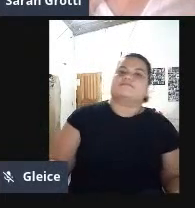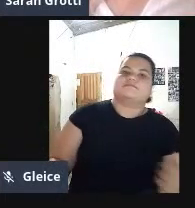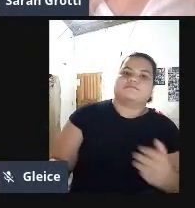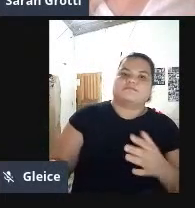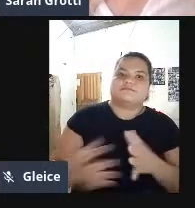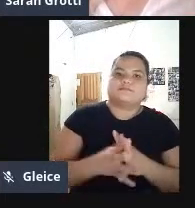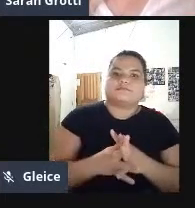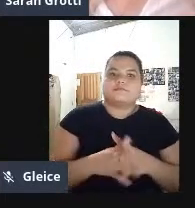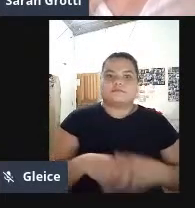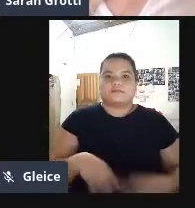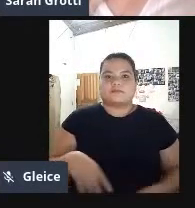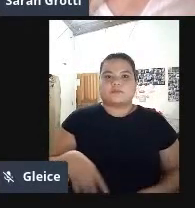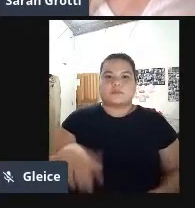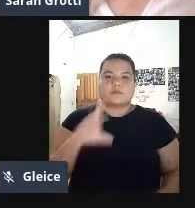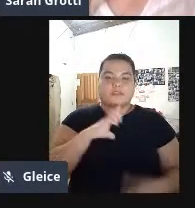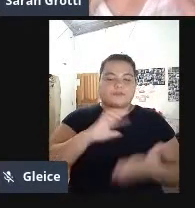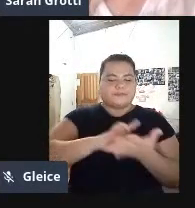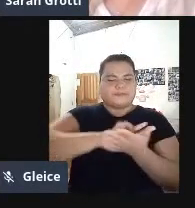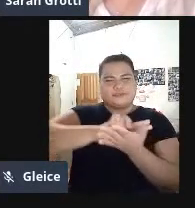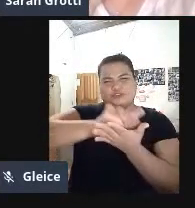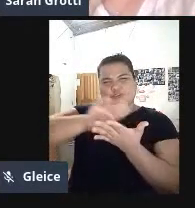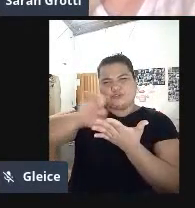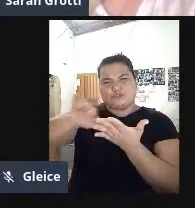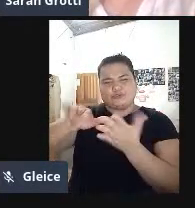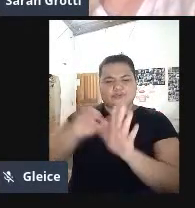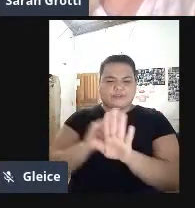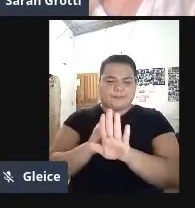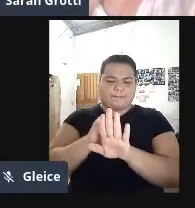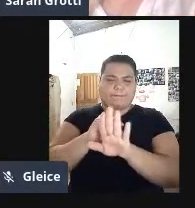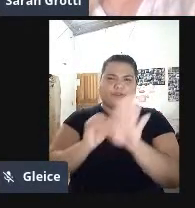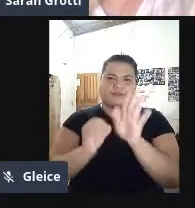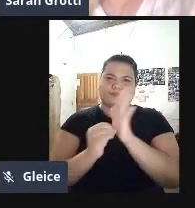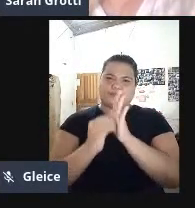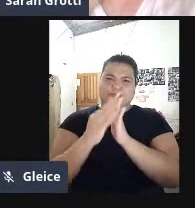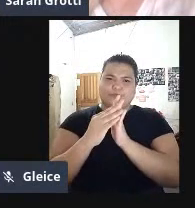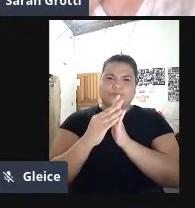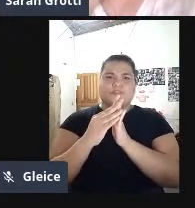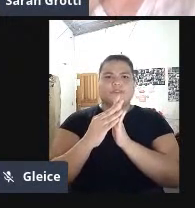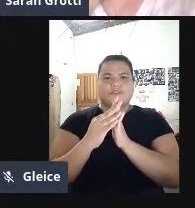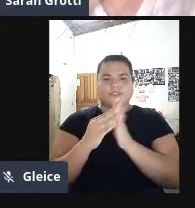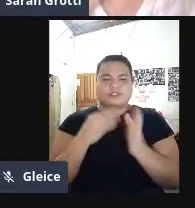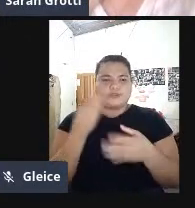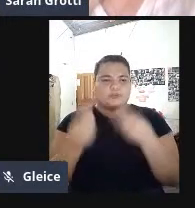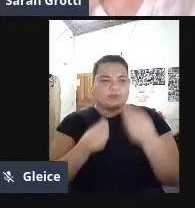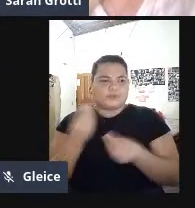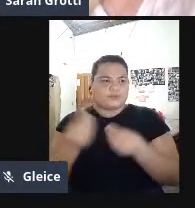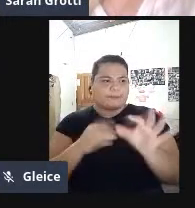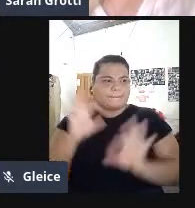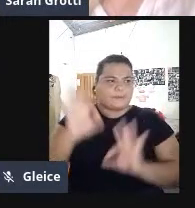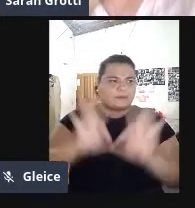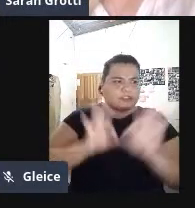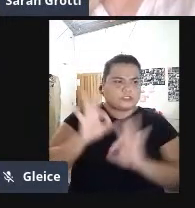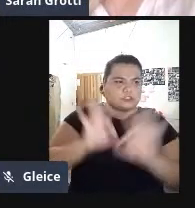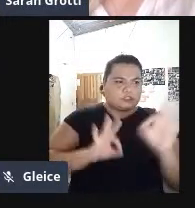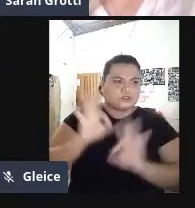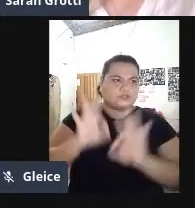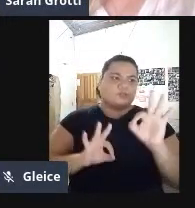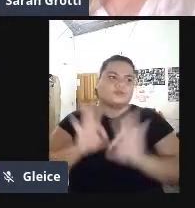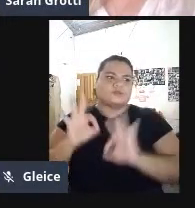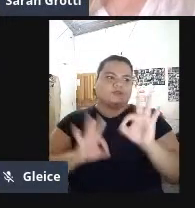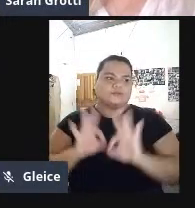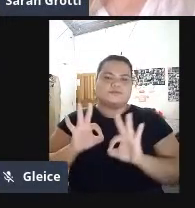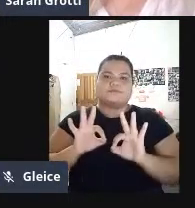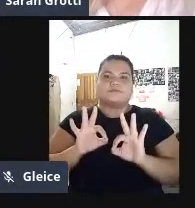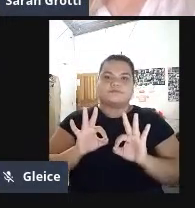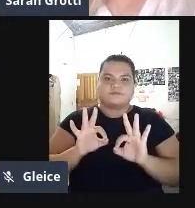Existe uma diversidade de combinações que podem ser feitas para equilibrar a ingestão de proteínas e suprimir